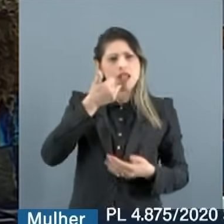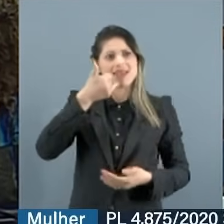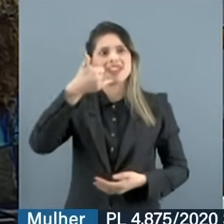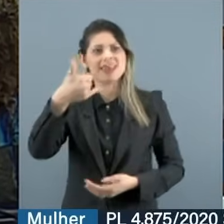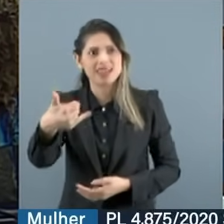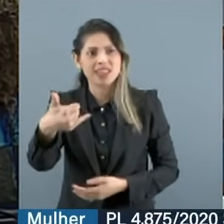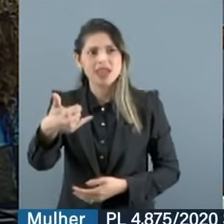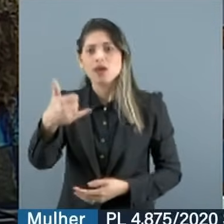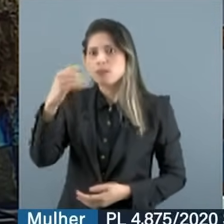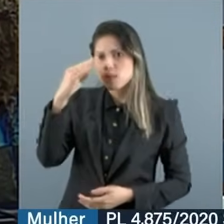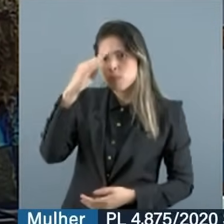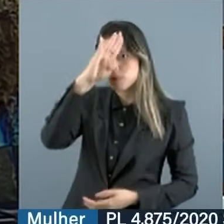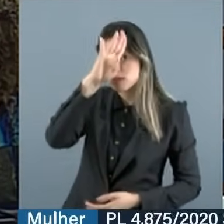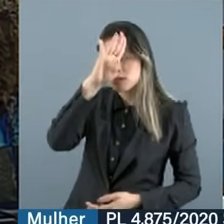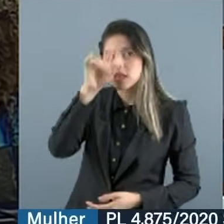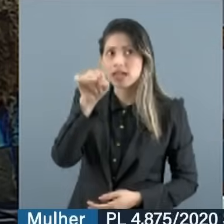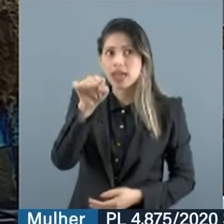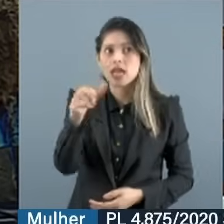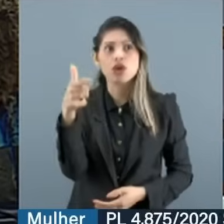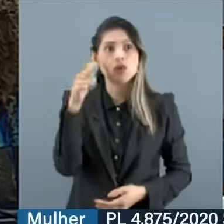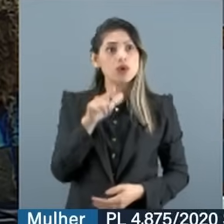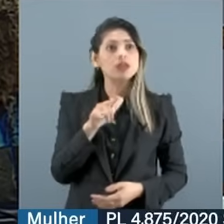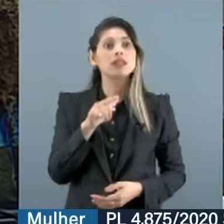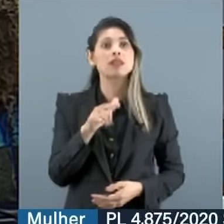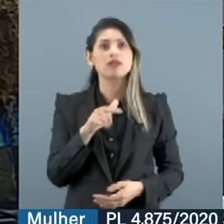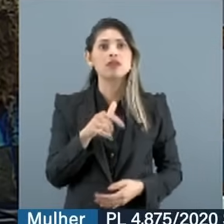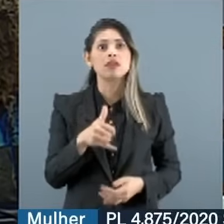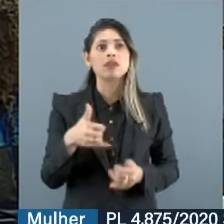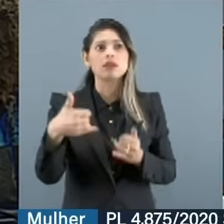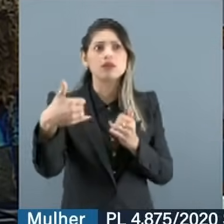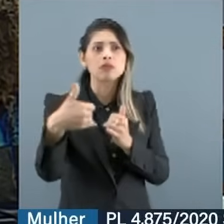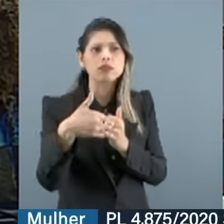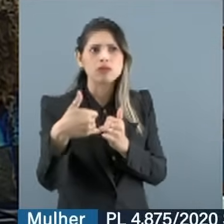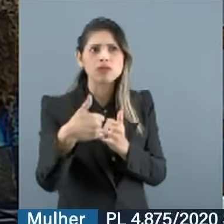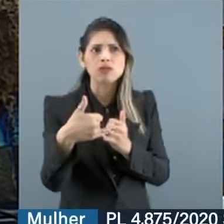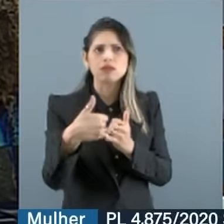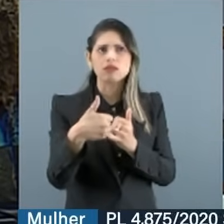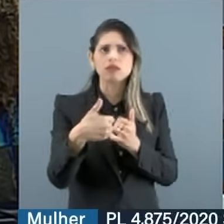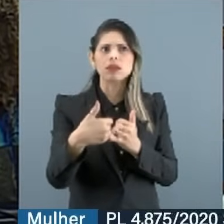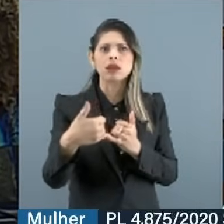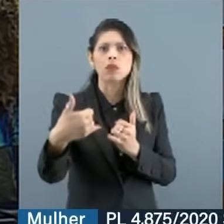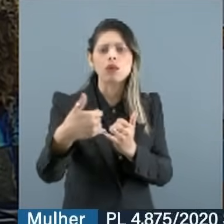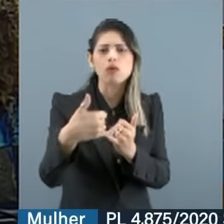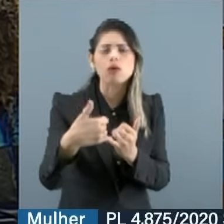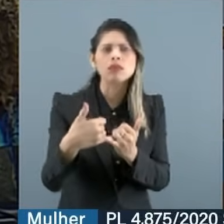ele, eles haviam conseguido um grampo, que era tão esperado à época, do ministro Alexandre de Moraes.